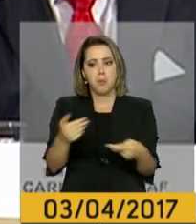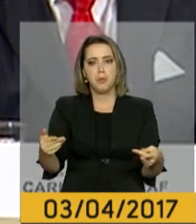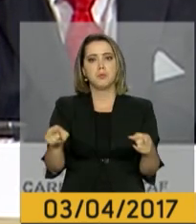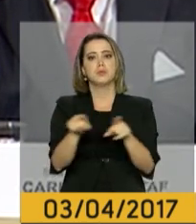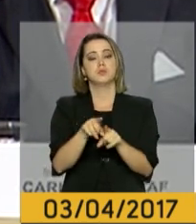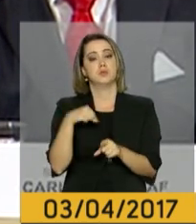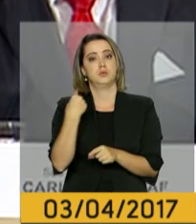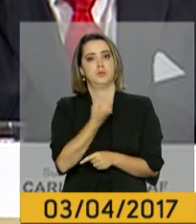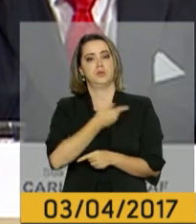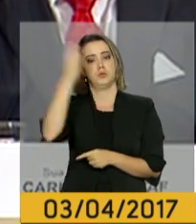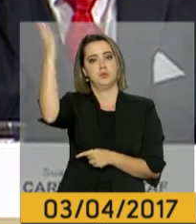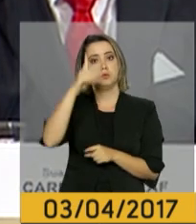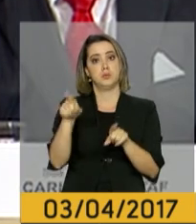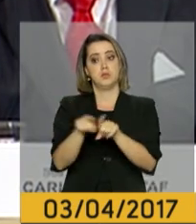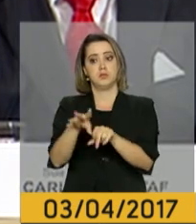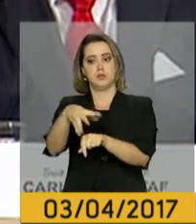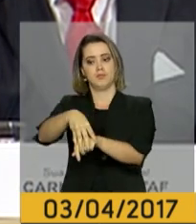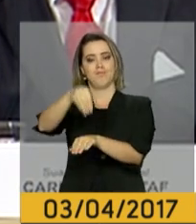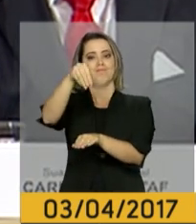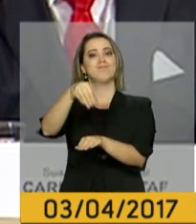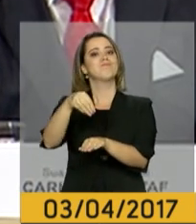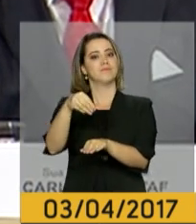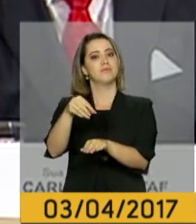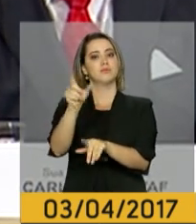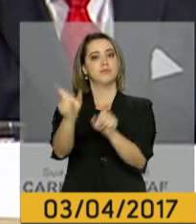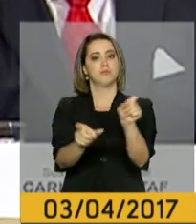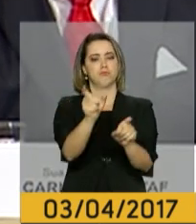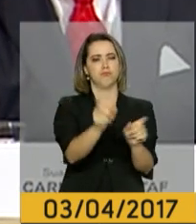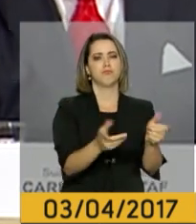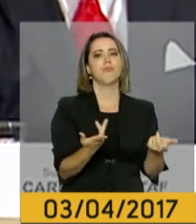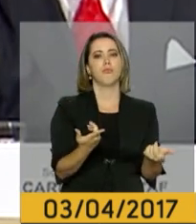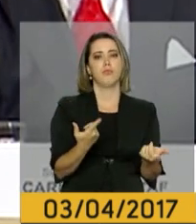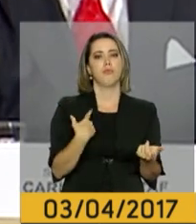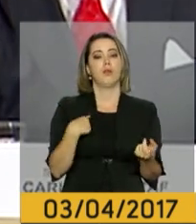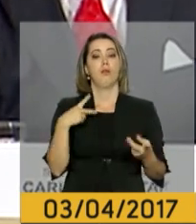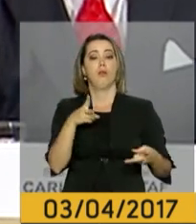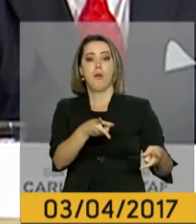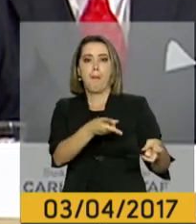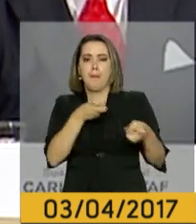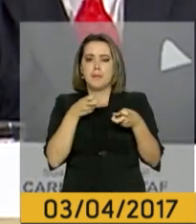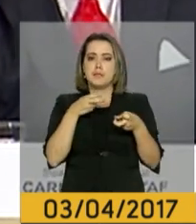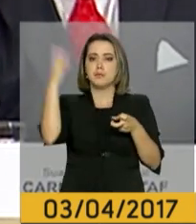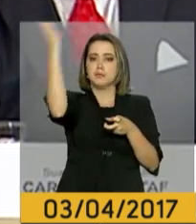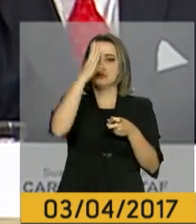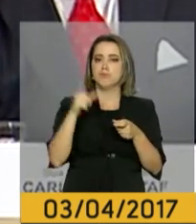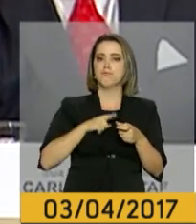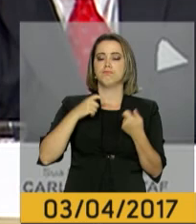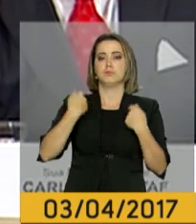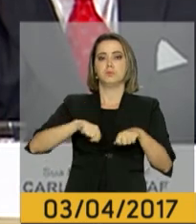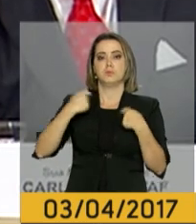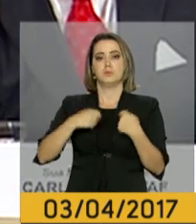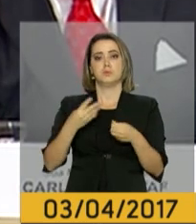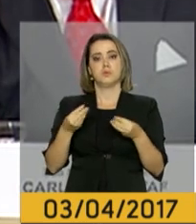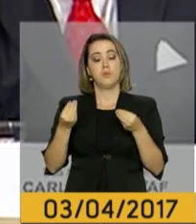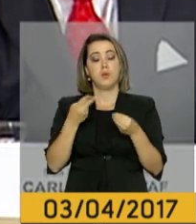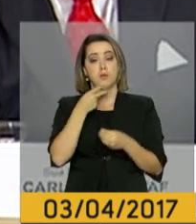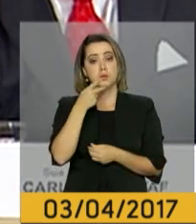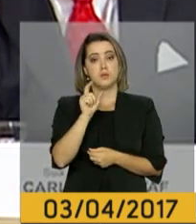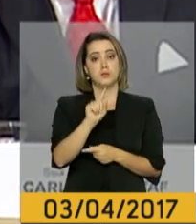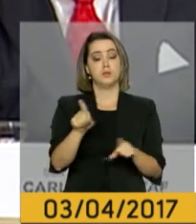brasileiros e para os suecos. Na perspectiva do Brasil, devo